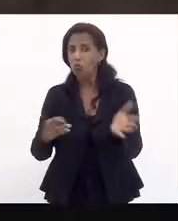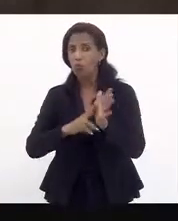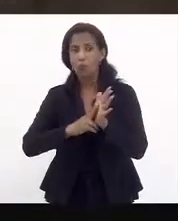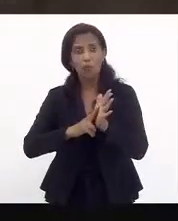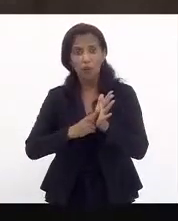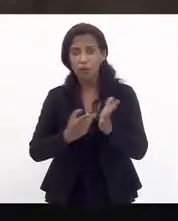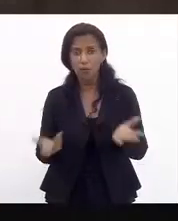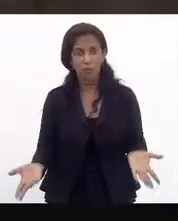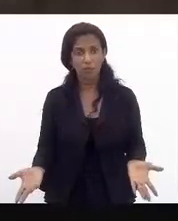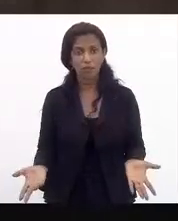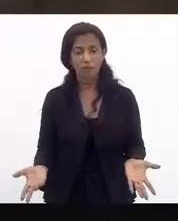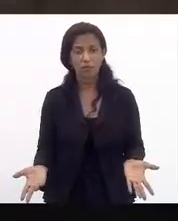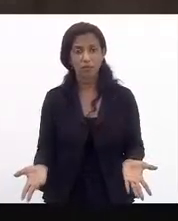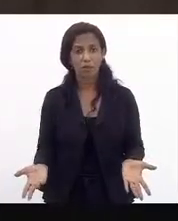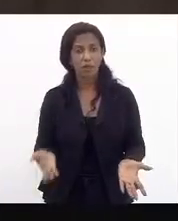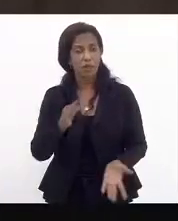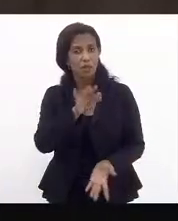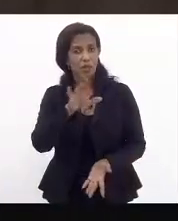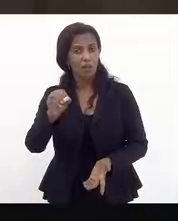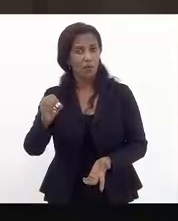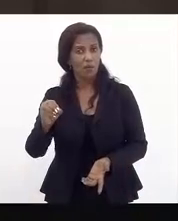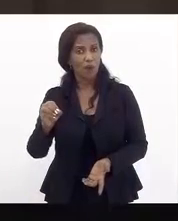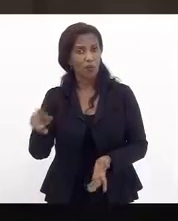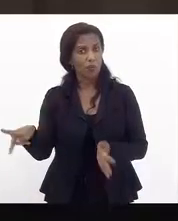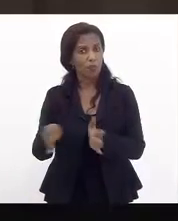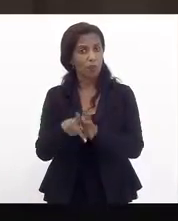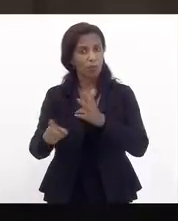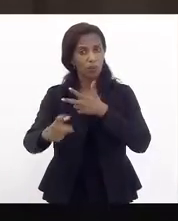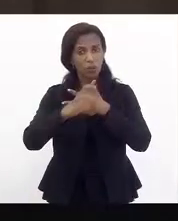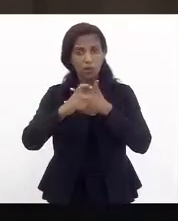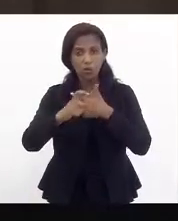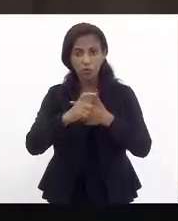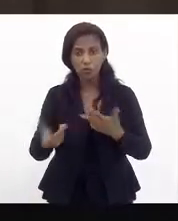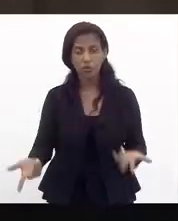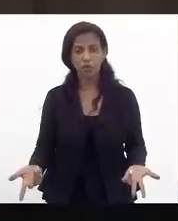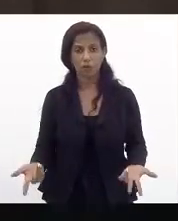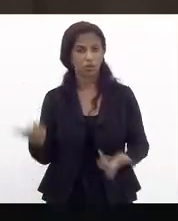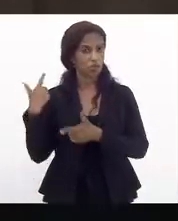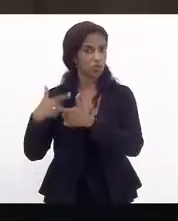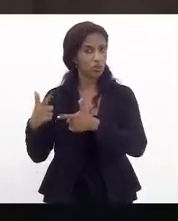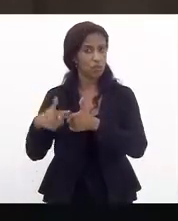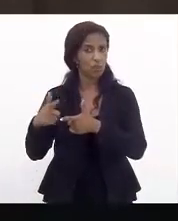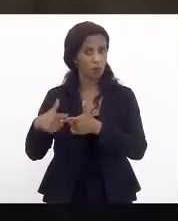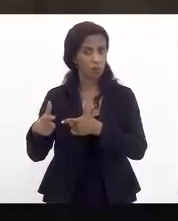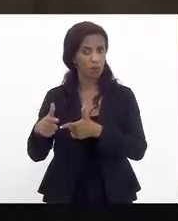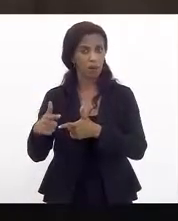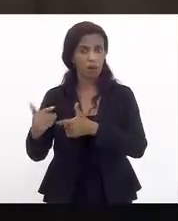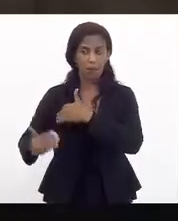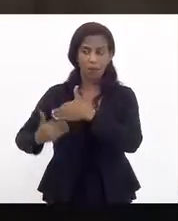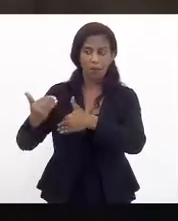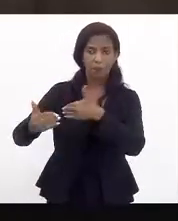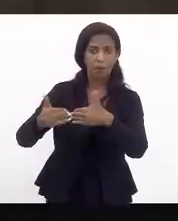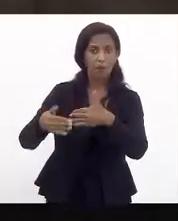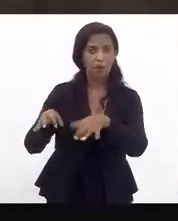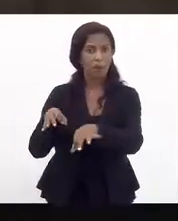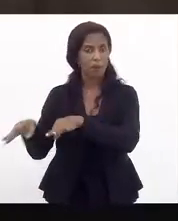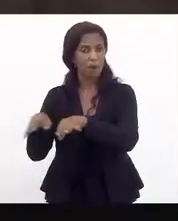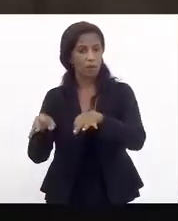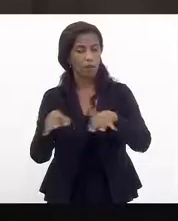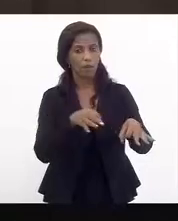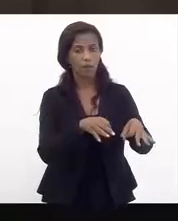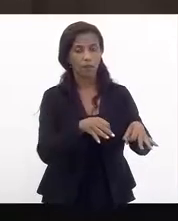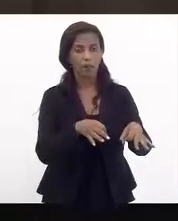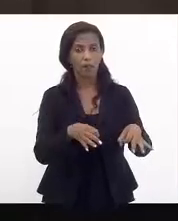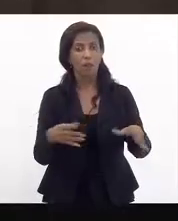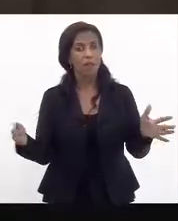regulamentados que é um fato que é um ato do Poder Executivo a gente tem problema diversos planos de cargos que ainda até